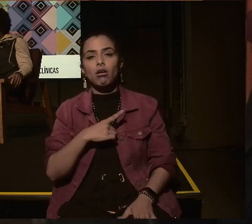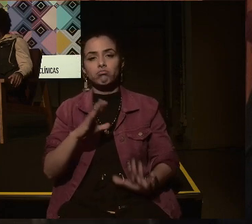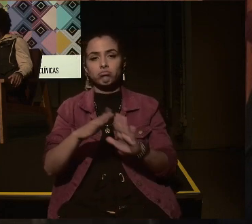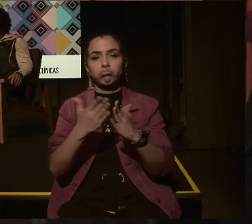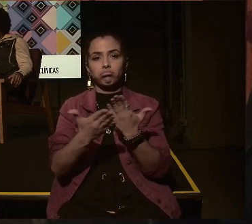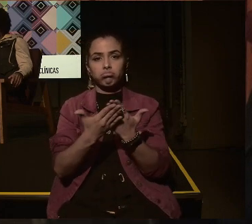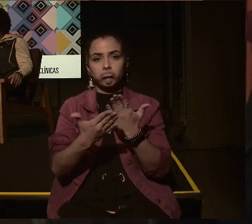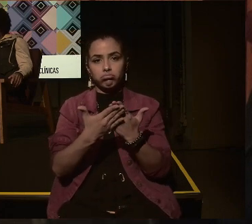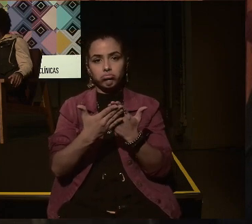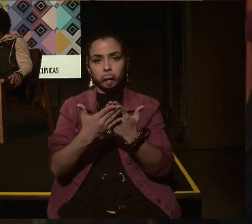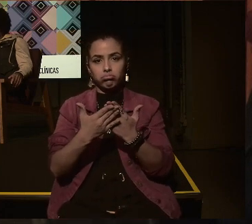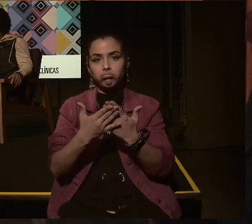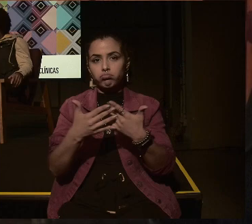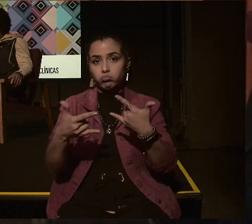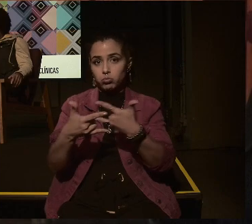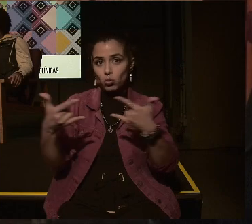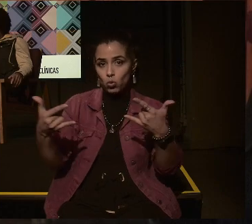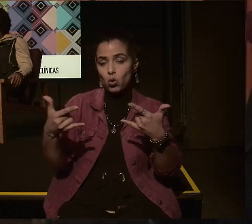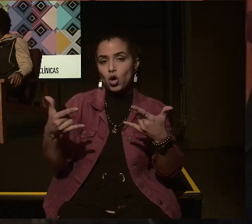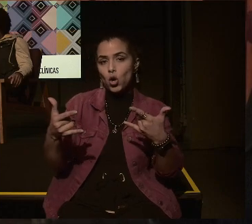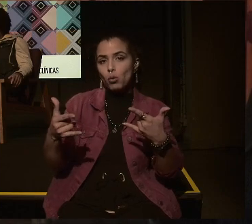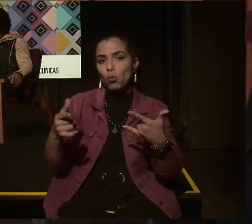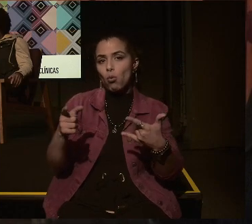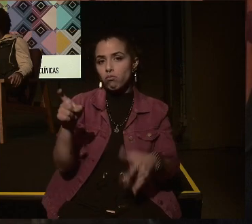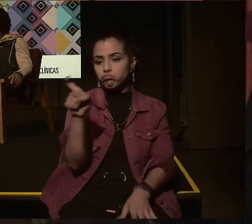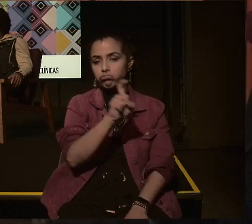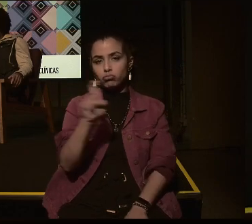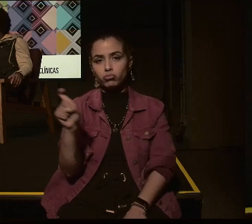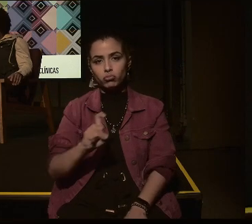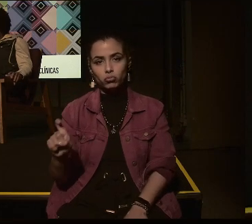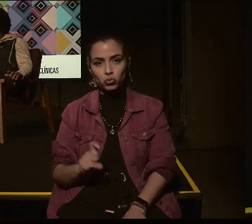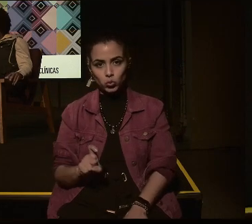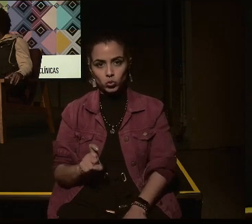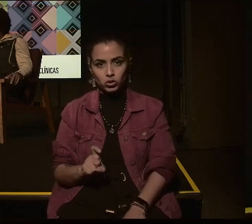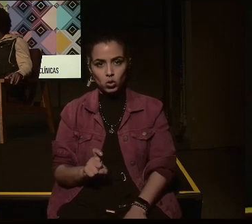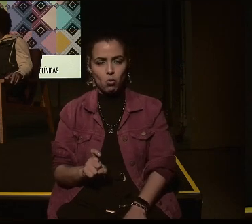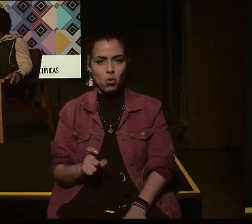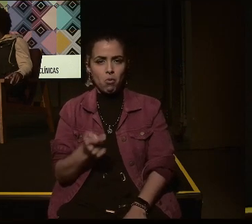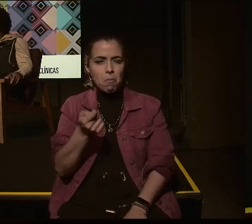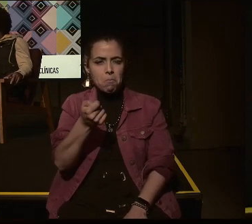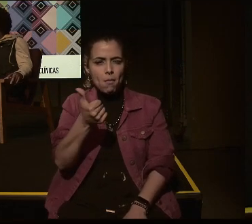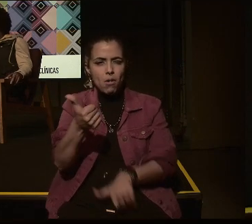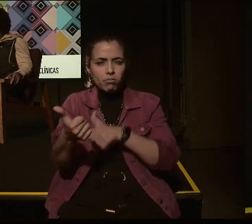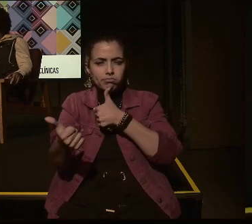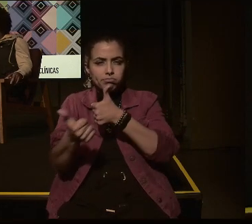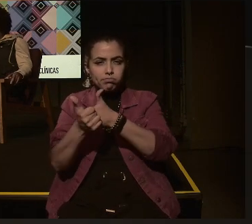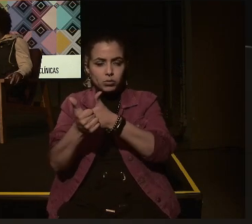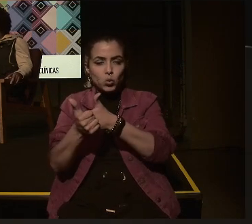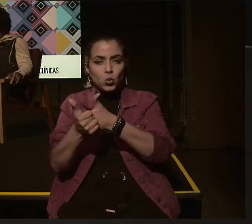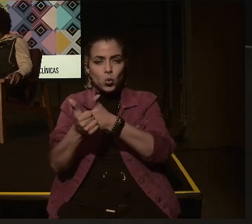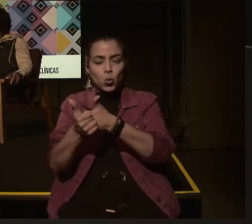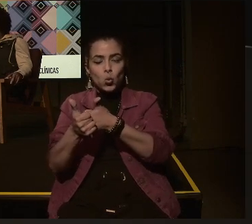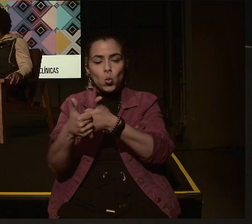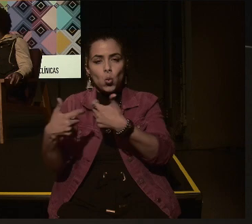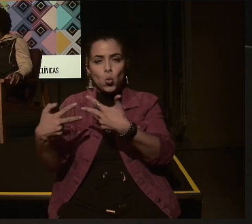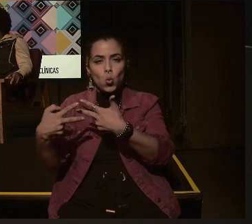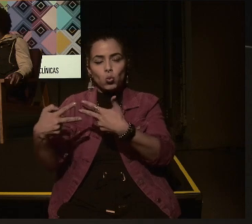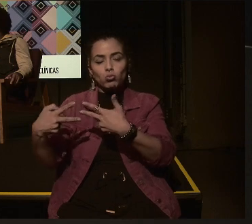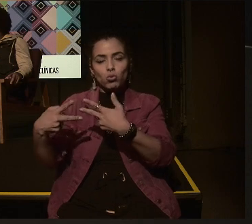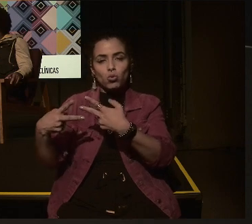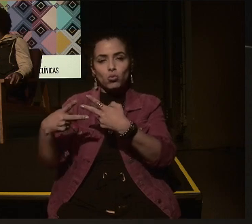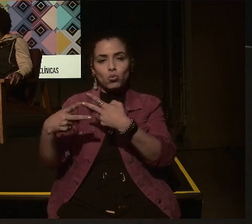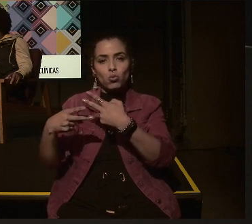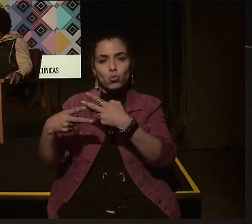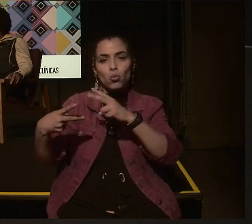escrito. E de um bairro, bairro do Limão, principalmente quase lá no Carrefour, lá embaixo, lá perto da Marginal,